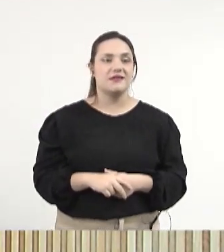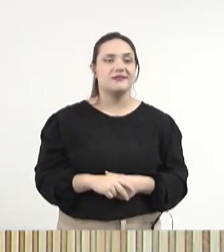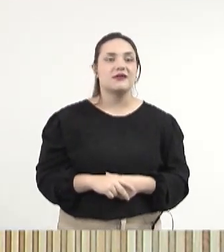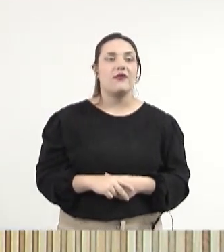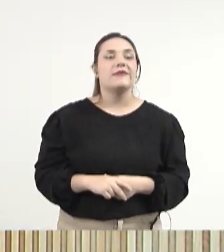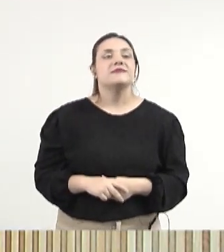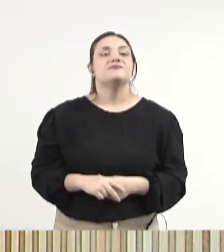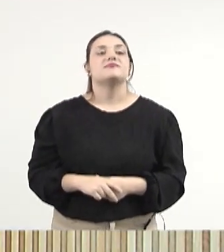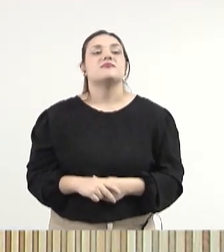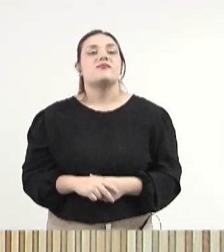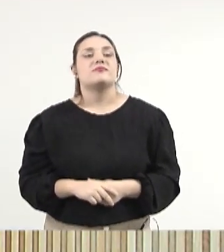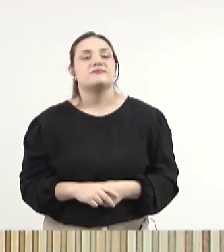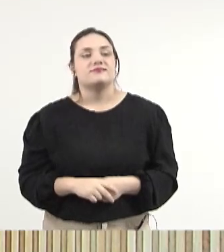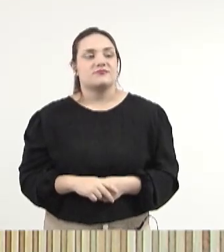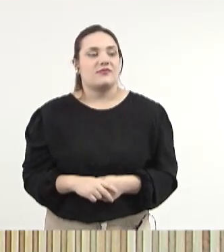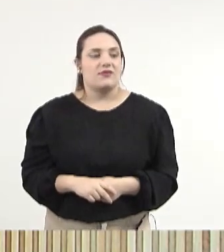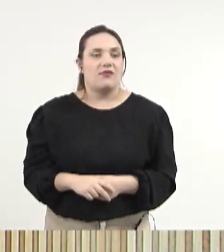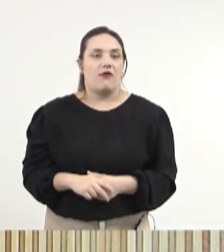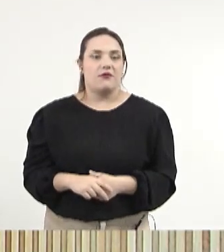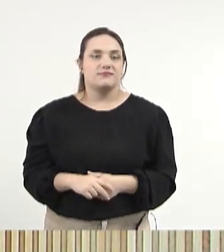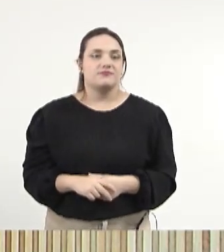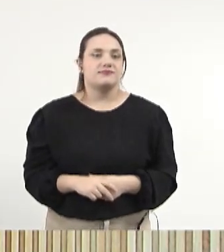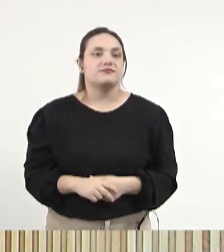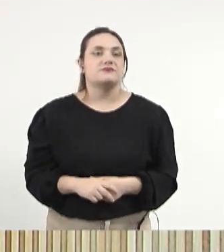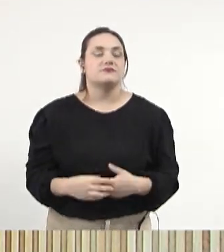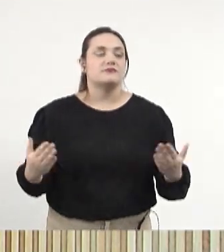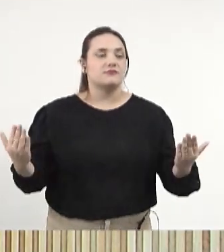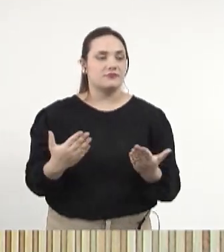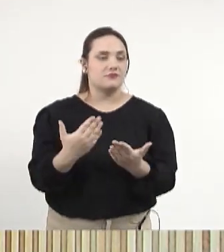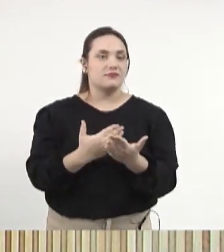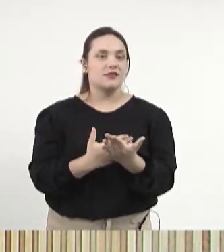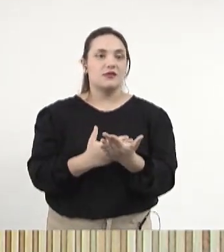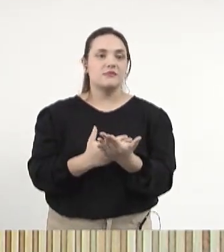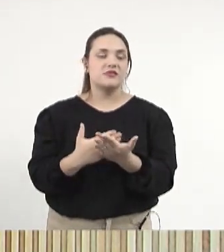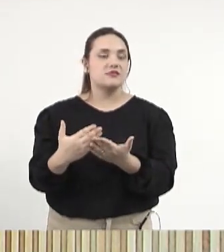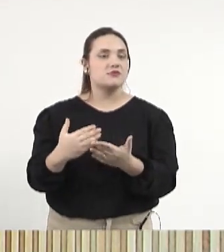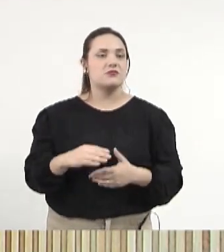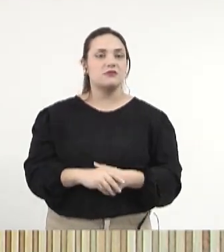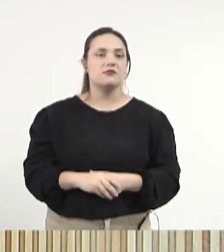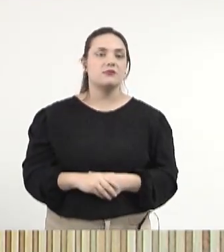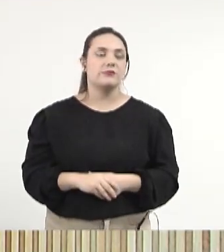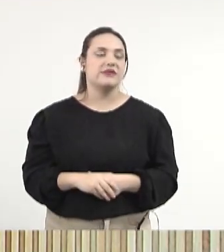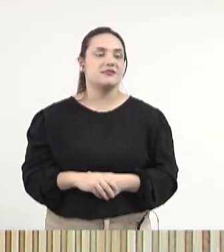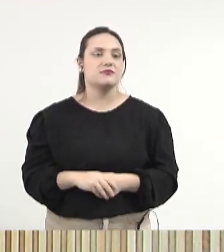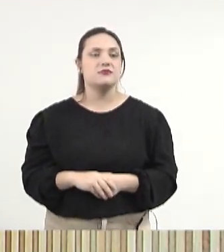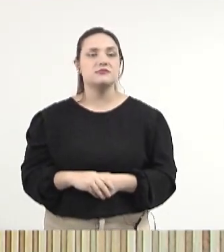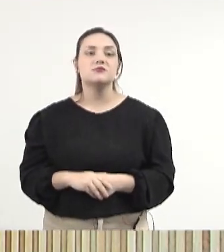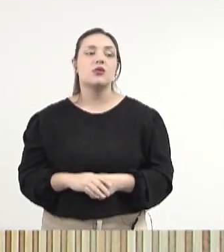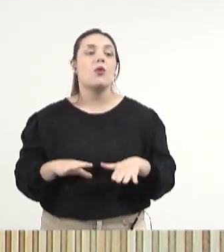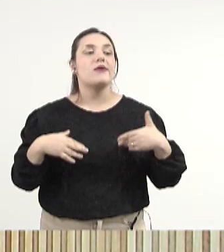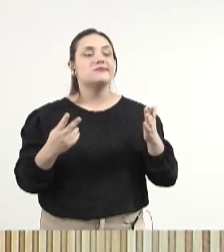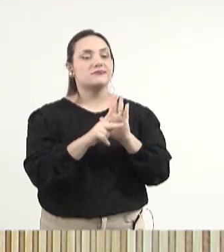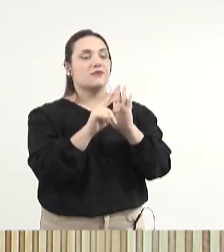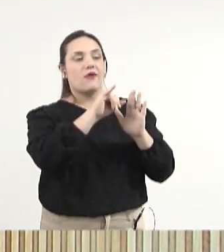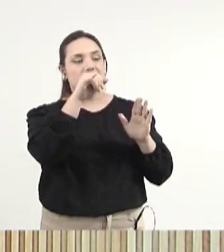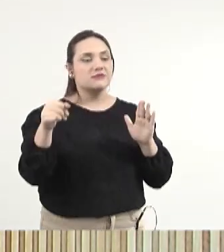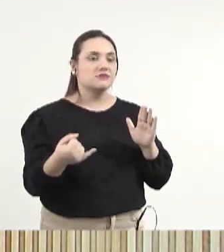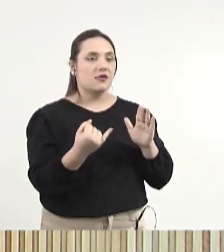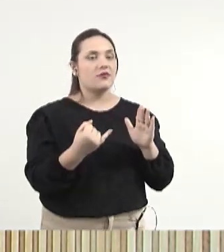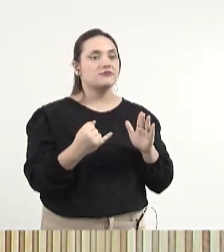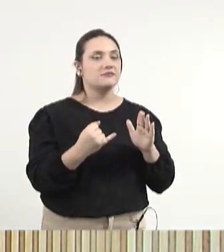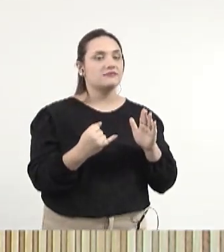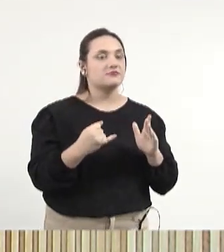deputados estaduais. Vamos começar falando então das votações dos parlamentares, né? Quais projetos foram